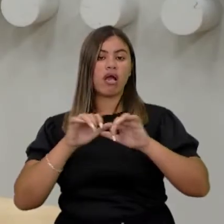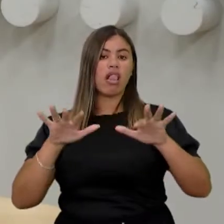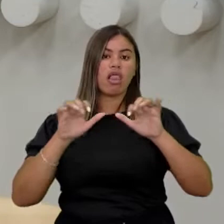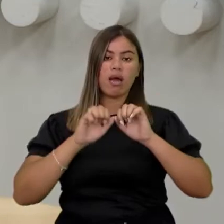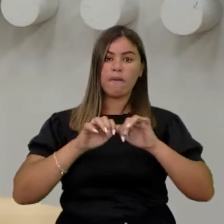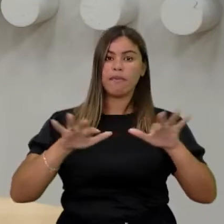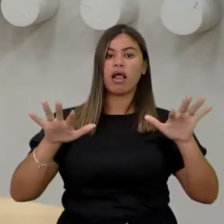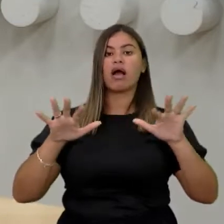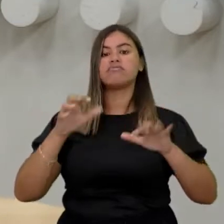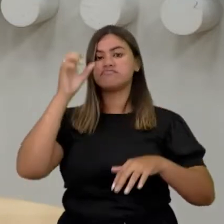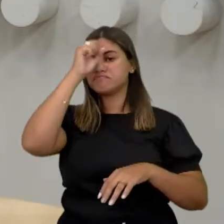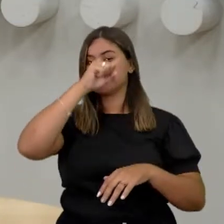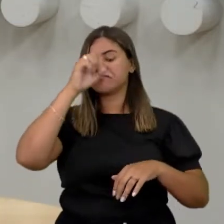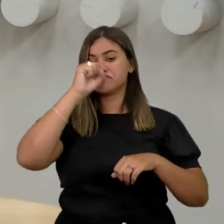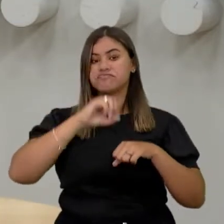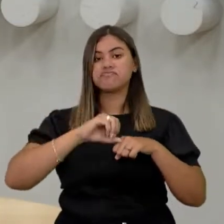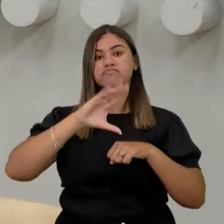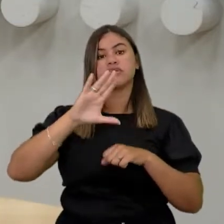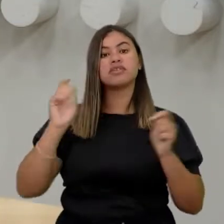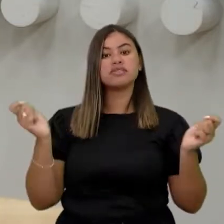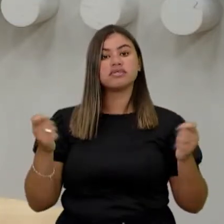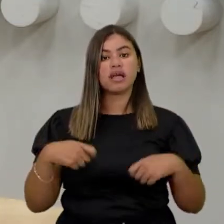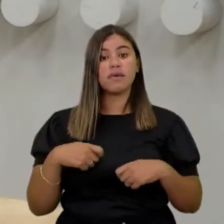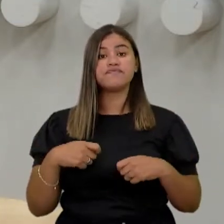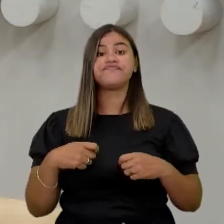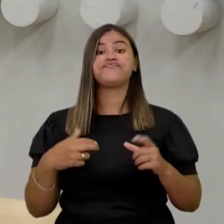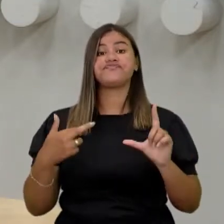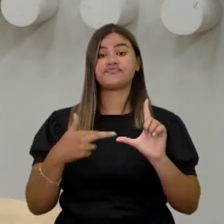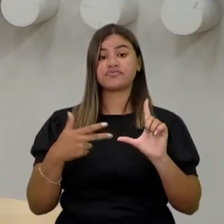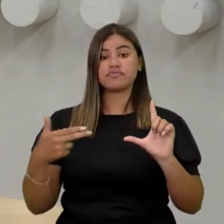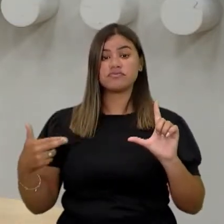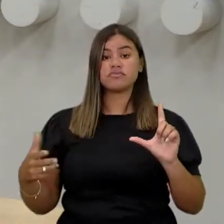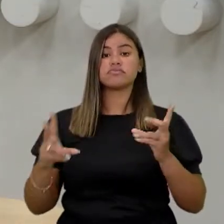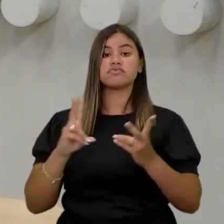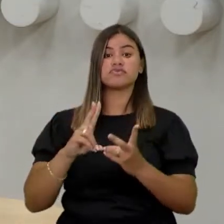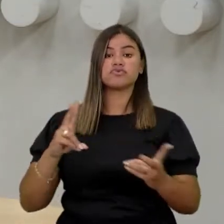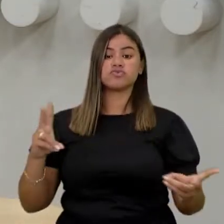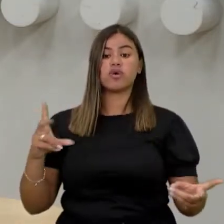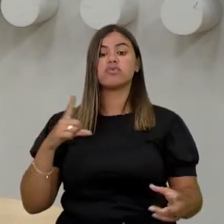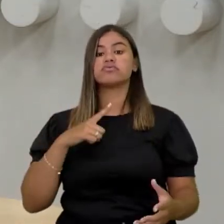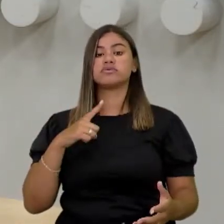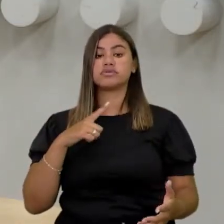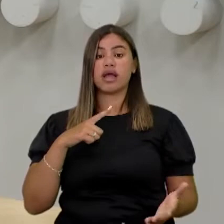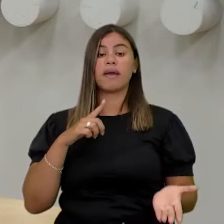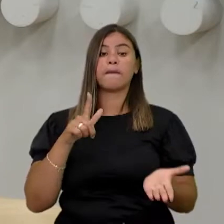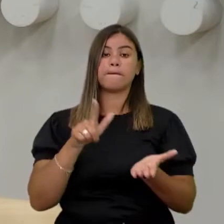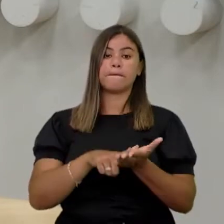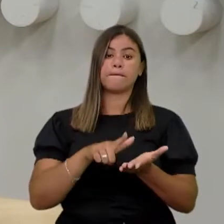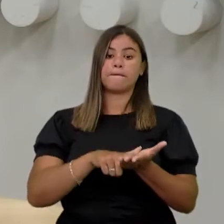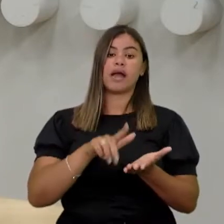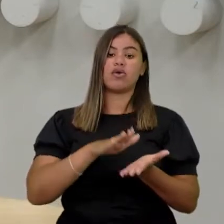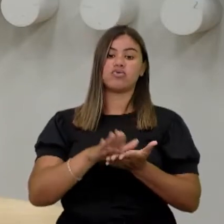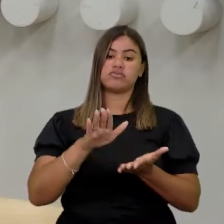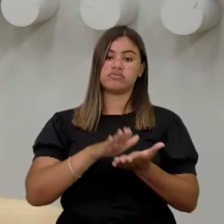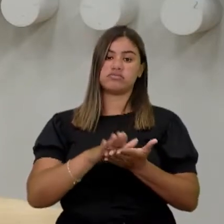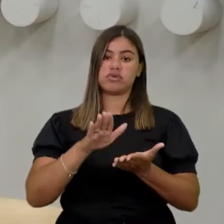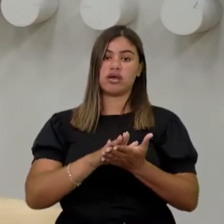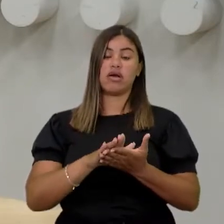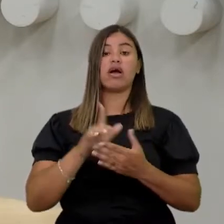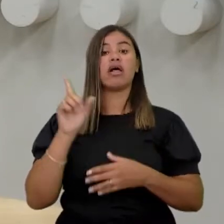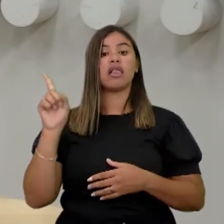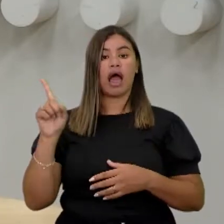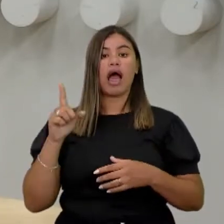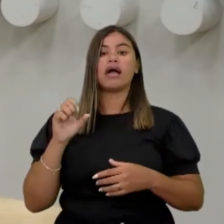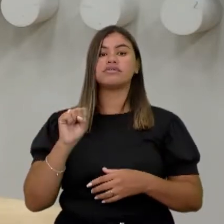aí do conhecimento. As mídias, né, virtuais, eu também tenho papel ali impresso. A gente está fazendo a mesma coisa no Start, Hora